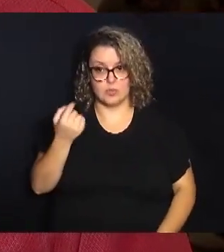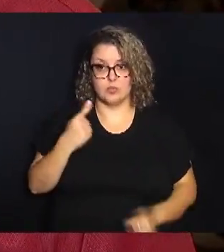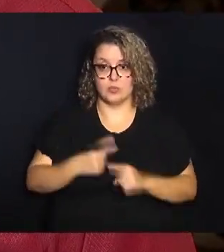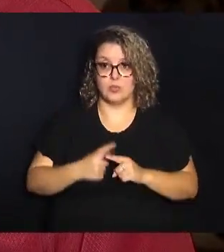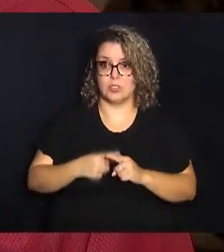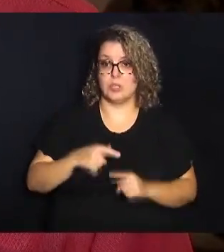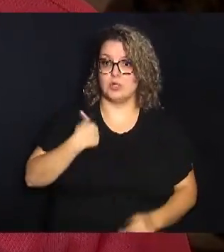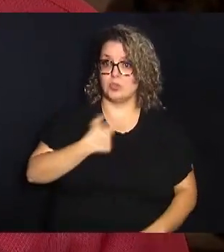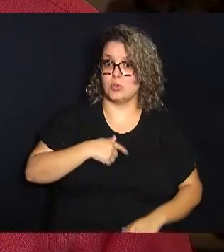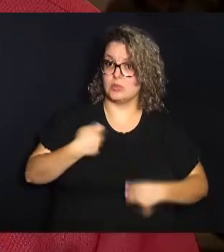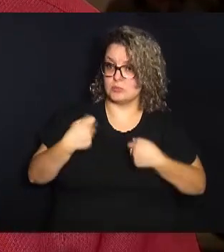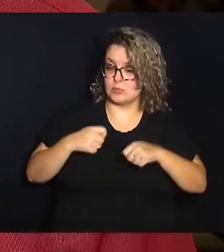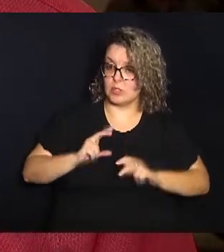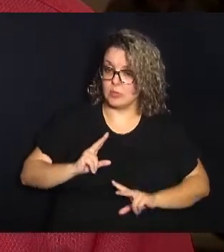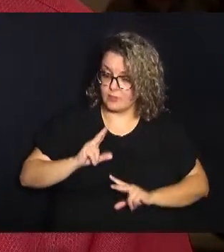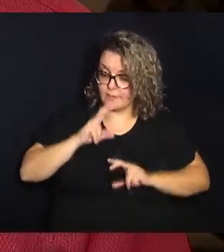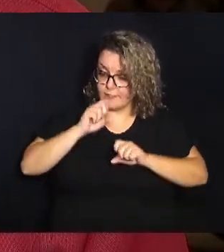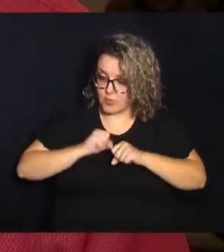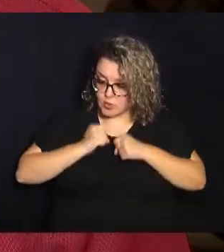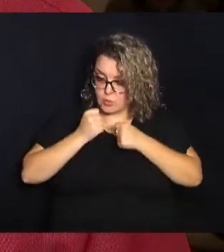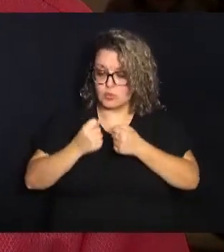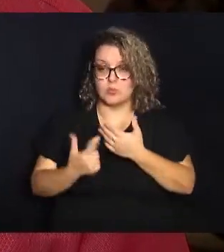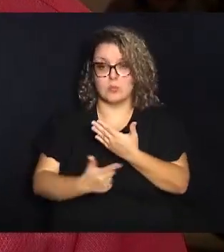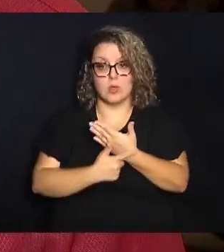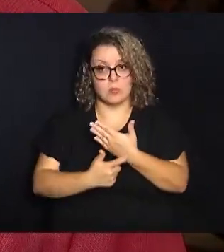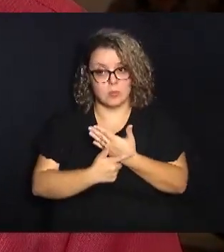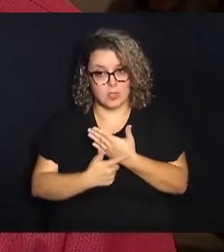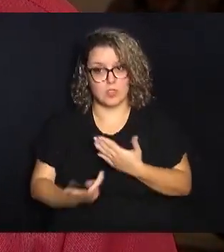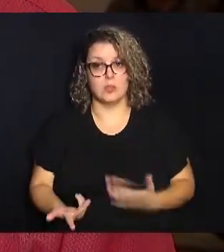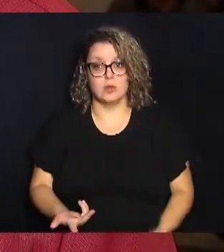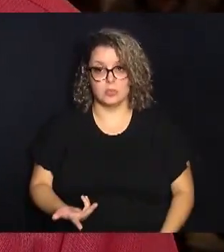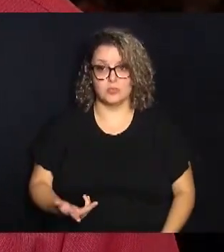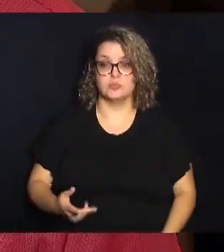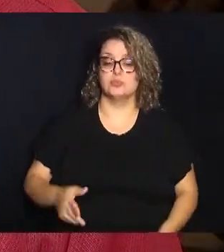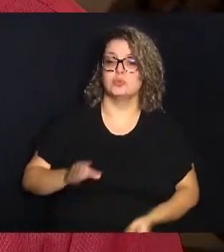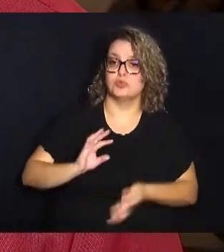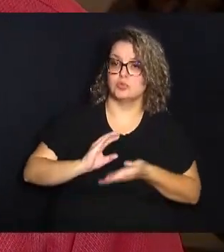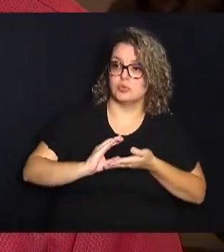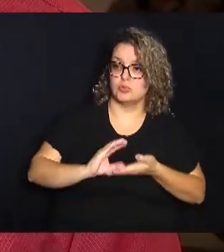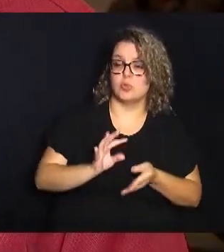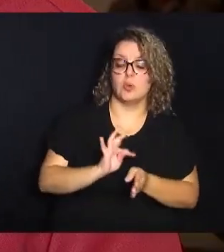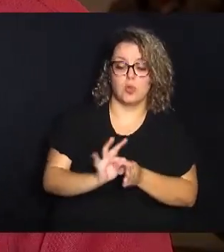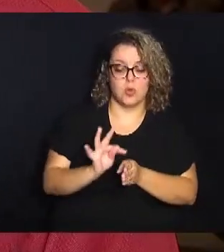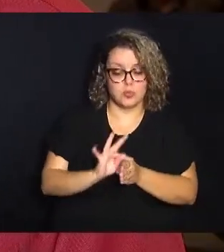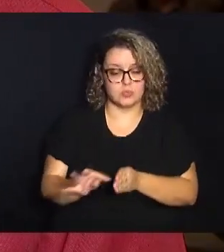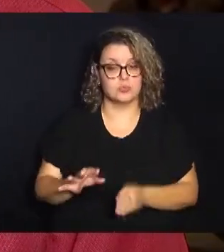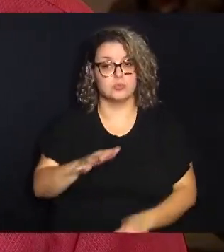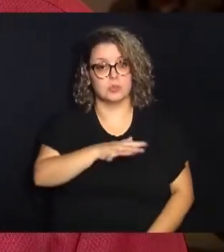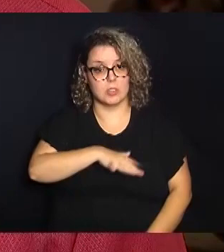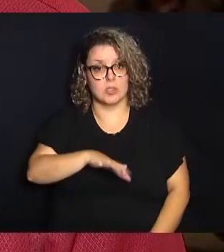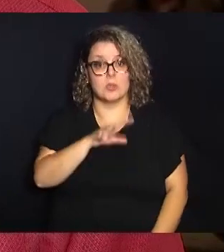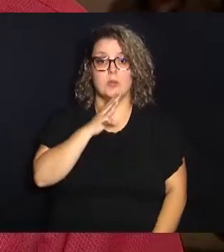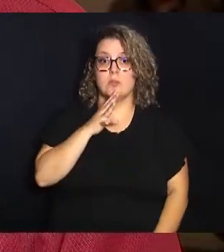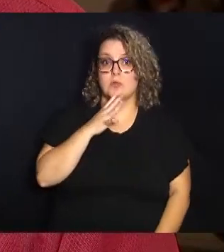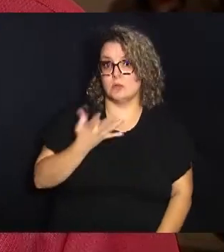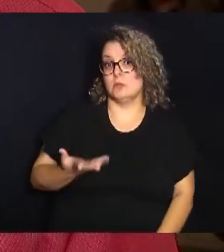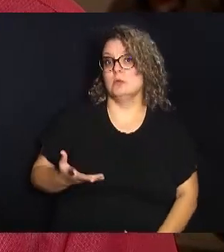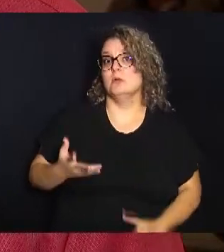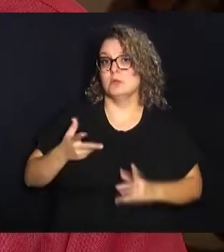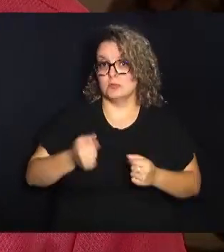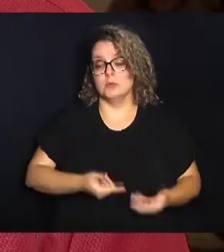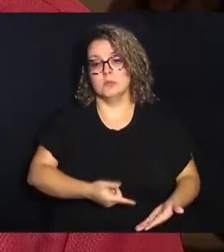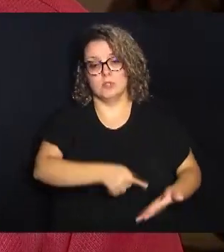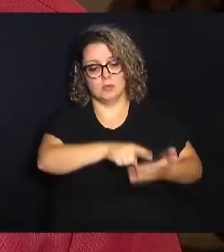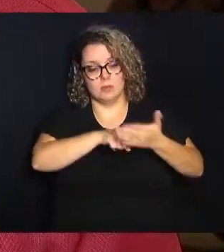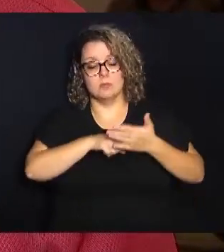fundamental, porque nós precisamos fortalecer o papel do Conselho Tutelar no território, então vir aqui conhecer as demandas que